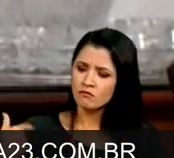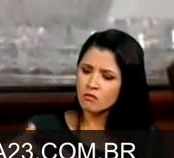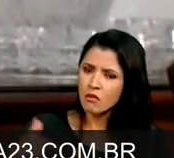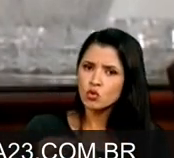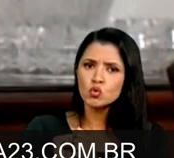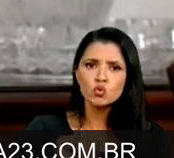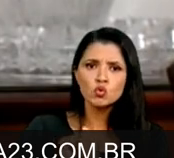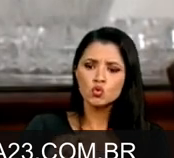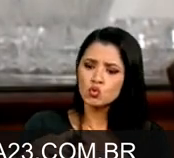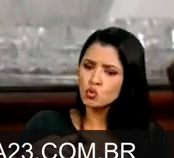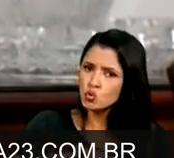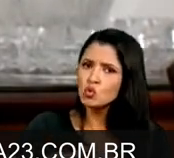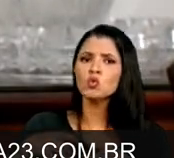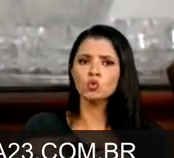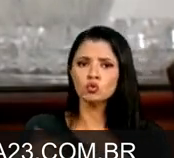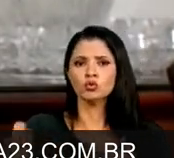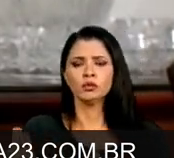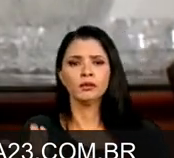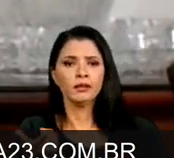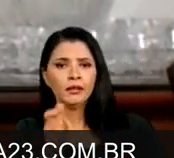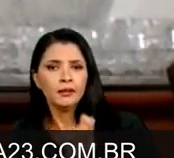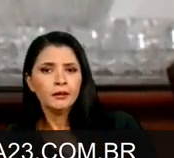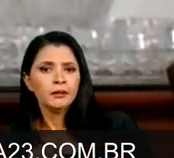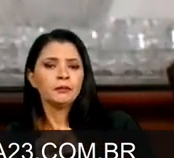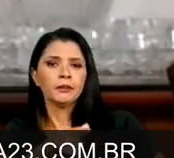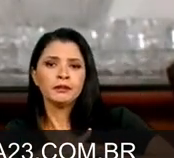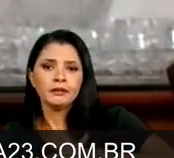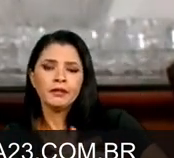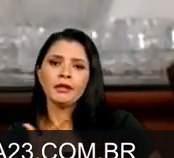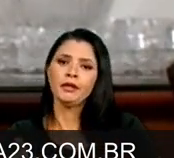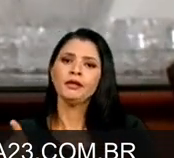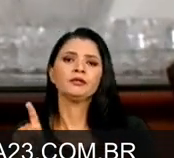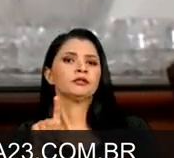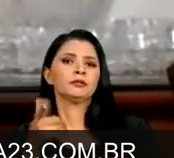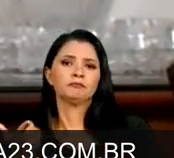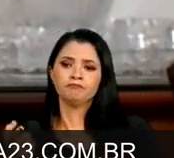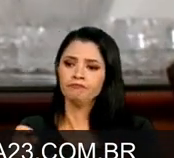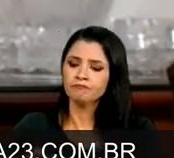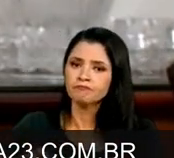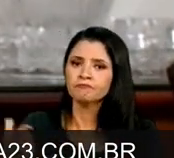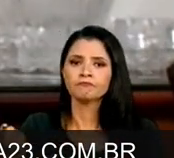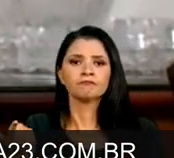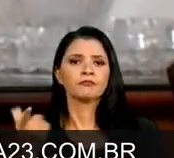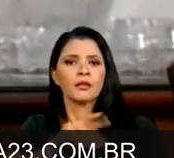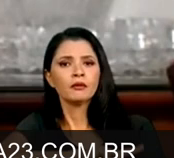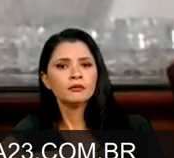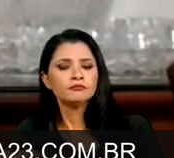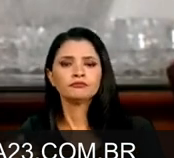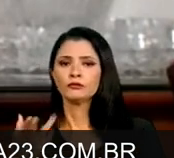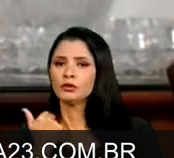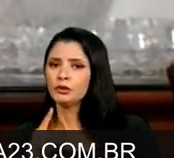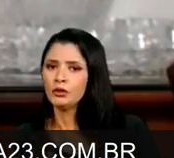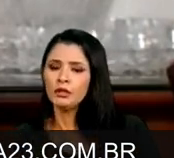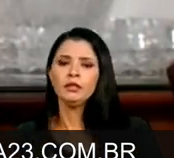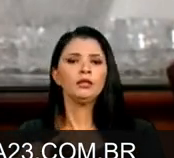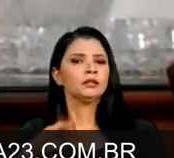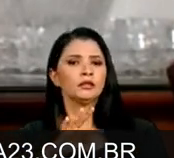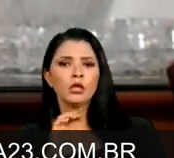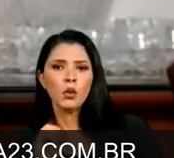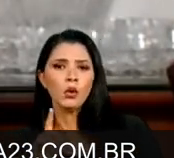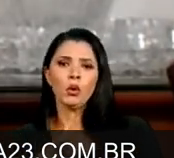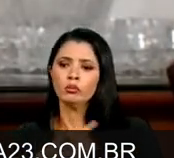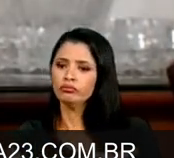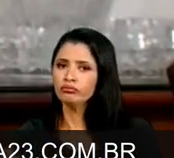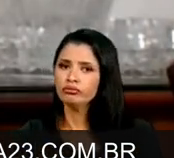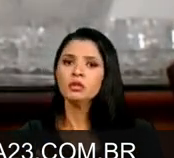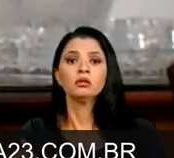em conjunto, né? Associação de Pacientes, Sociedade Brasileira de Reumatologia, fisioterapeutas, nutricionistas, terapeutas ocupacionais